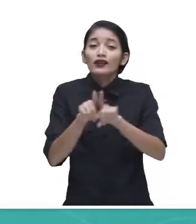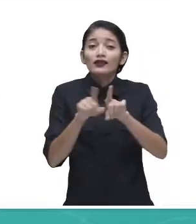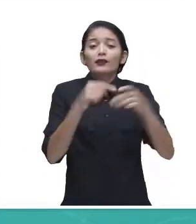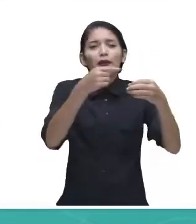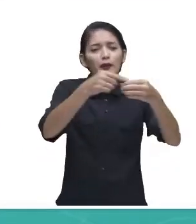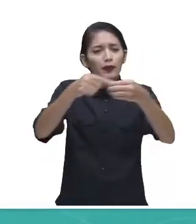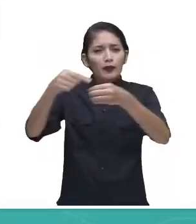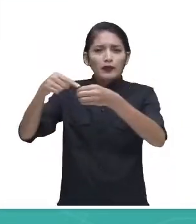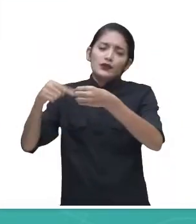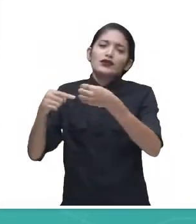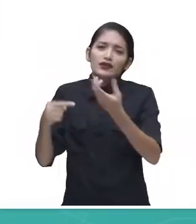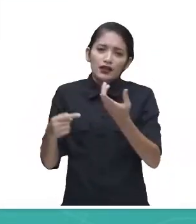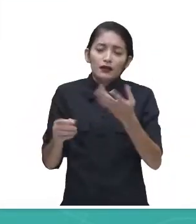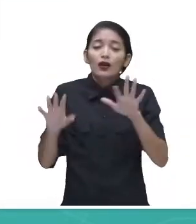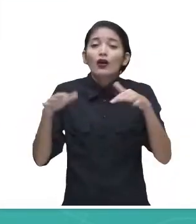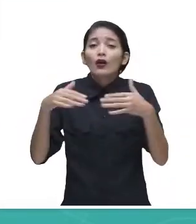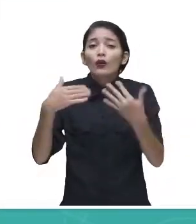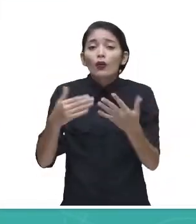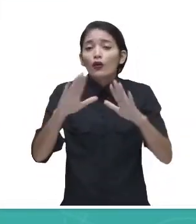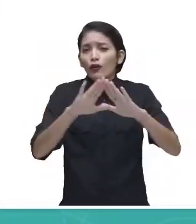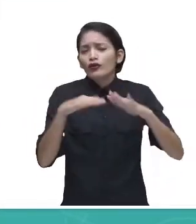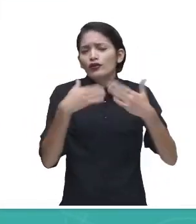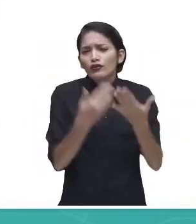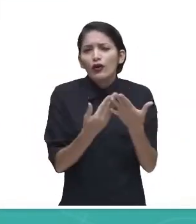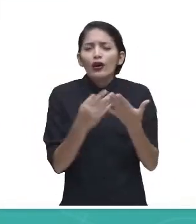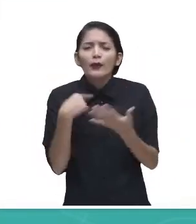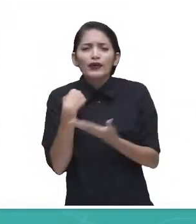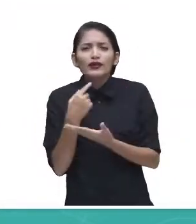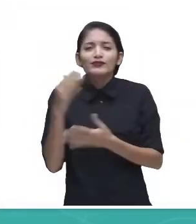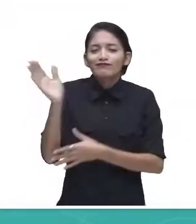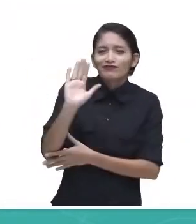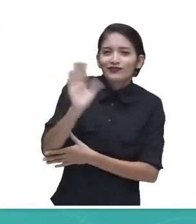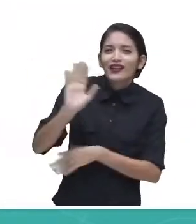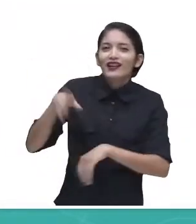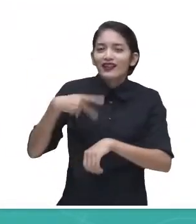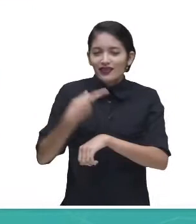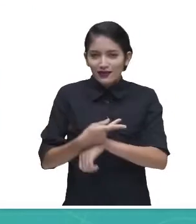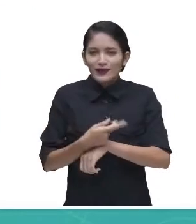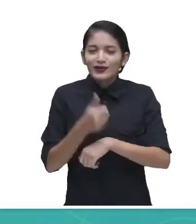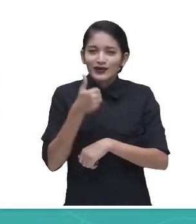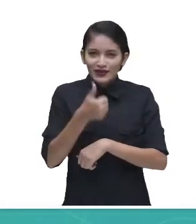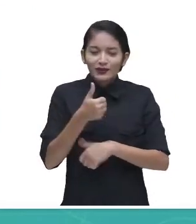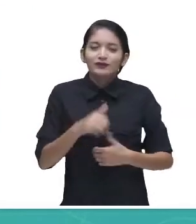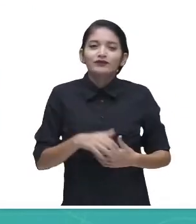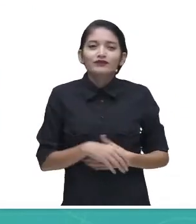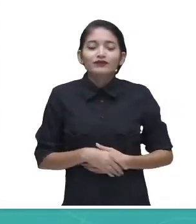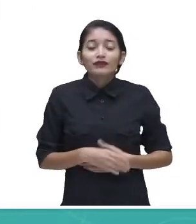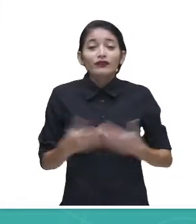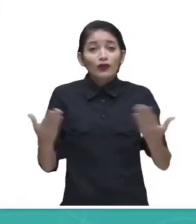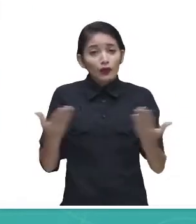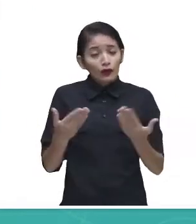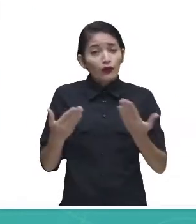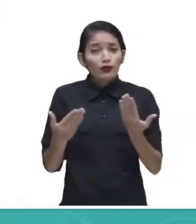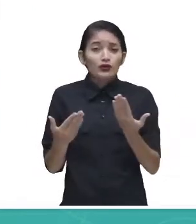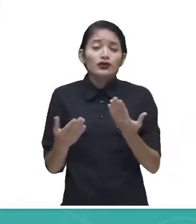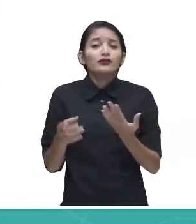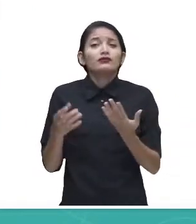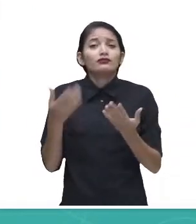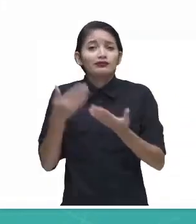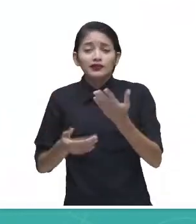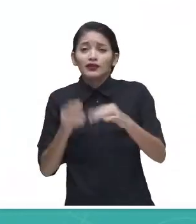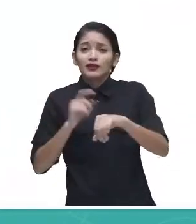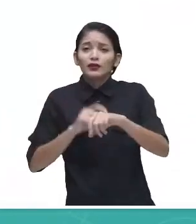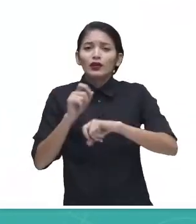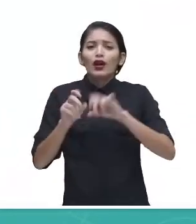está falando, qual é a sua escola, para a gente dar um alô para vocês aqui também, tá bom? E hoje, sem mais perder tempo, nós vamos